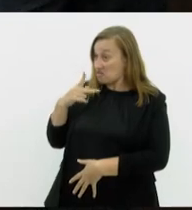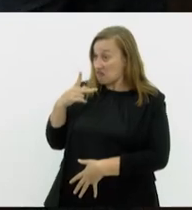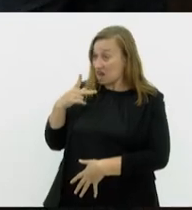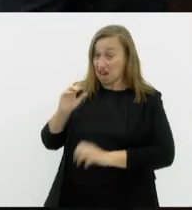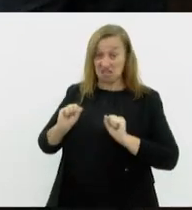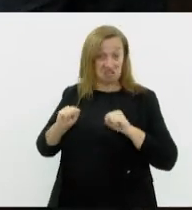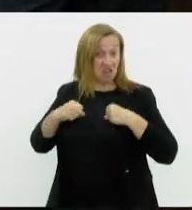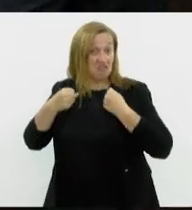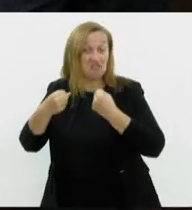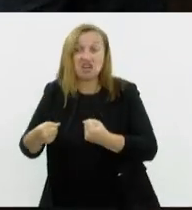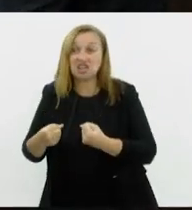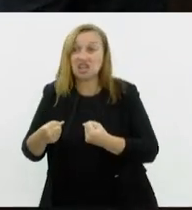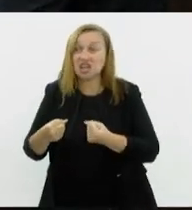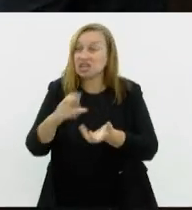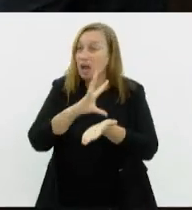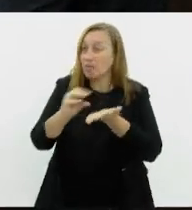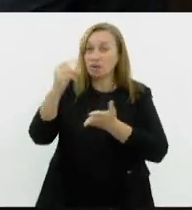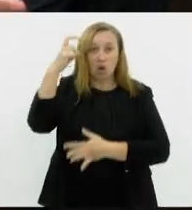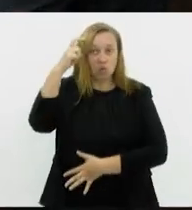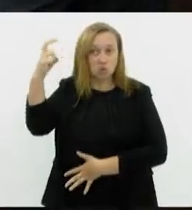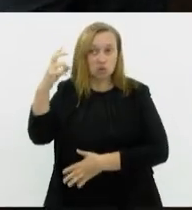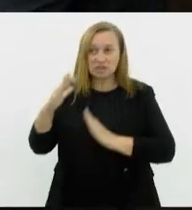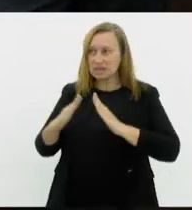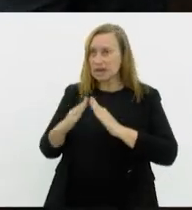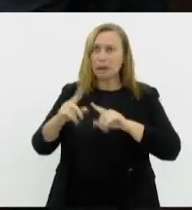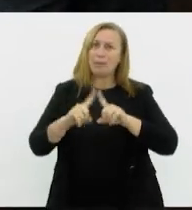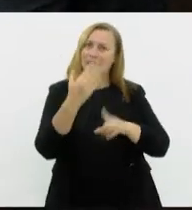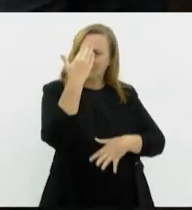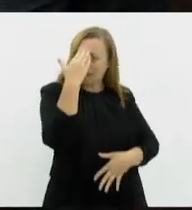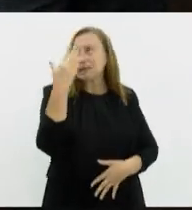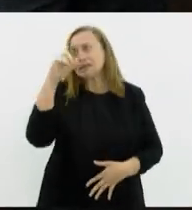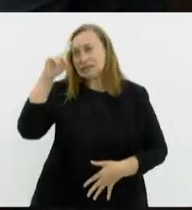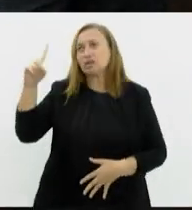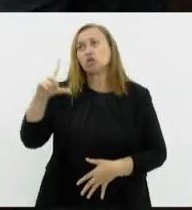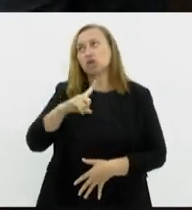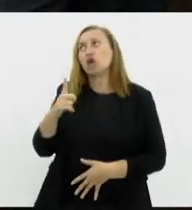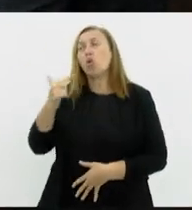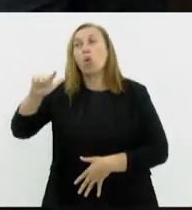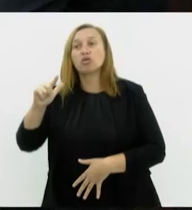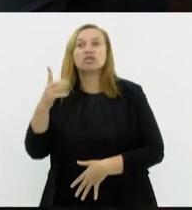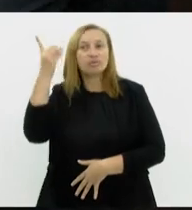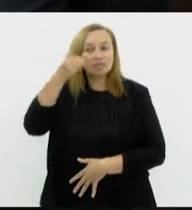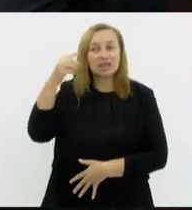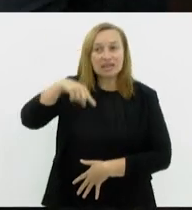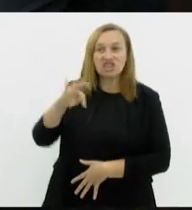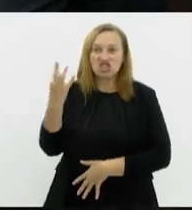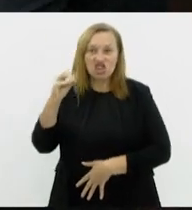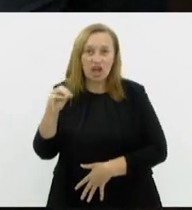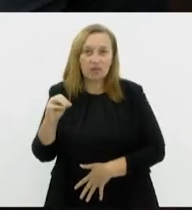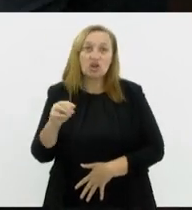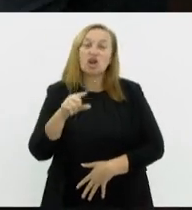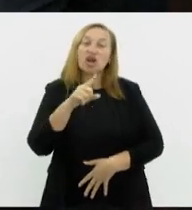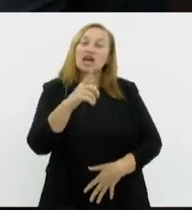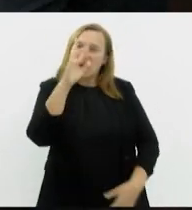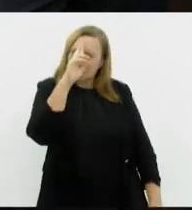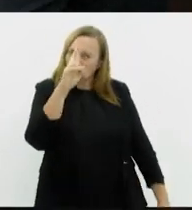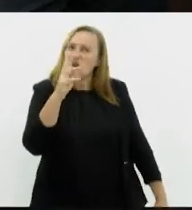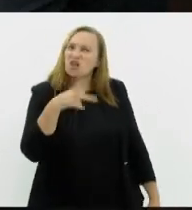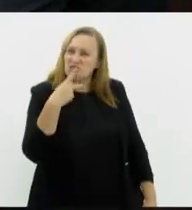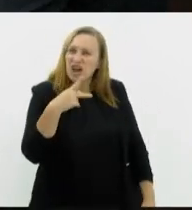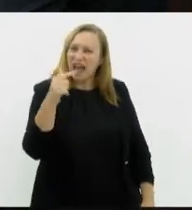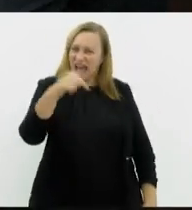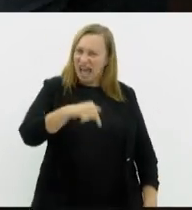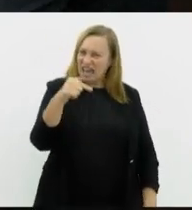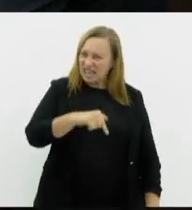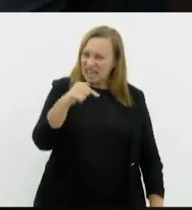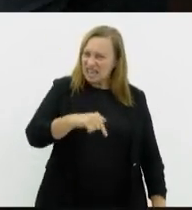a detentora da pauta da cultura nessa casa, mas graças a Deus temos outros deputados como o deputado Thiago Gagliasso aqui. Vossa Excelência dizer, aqui em alto